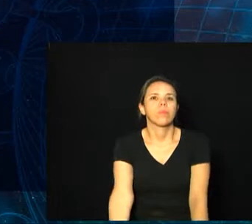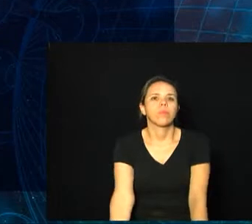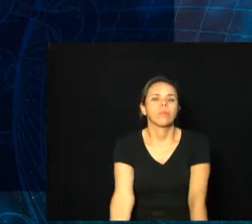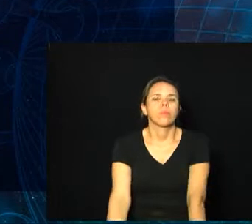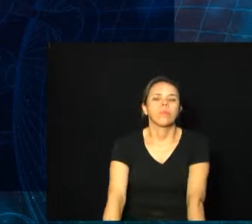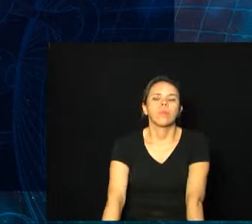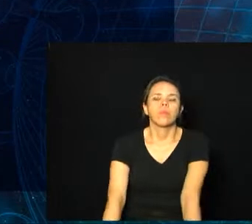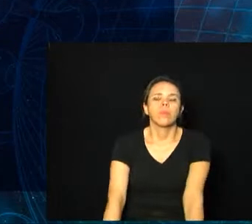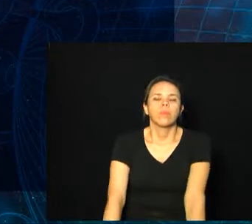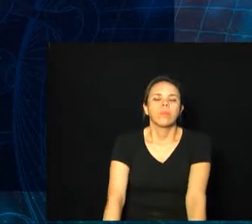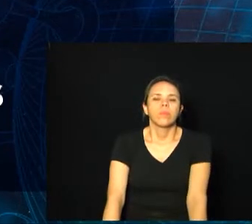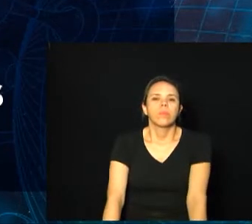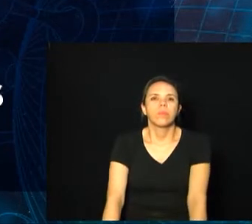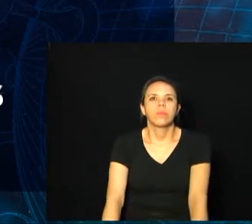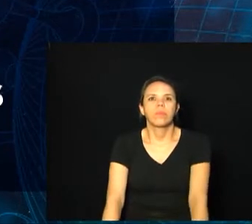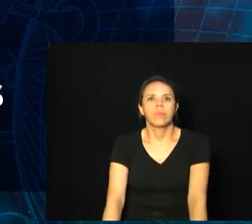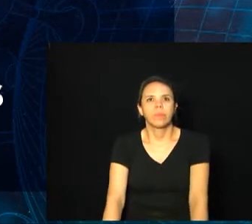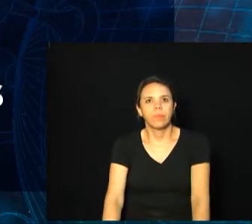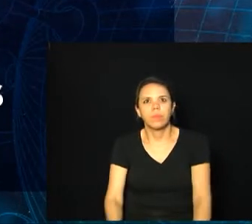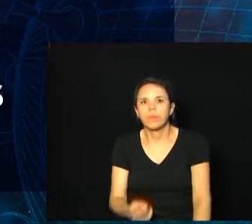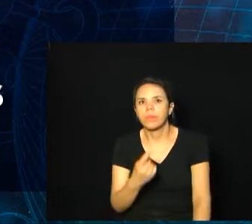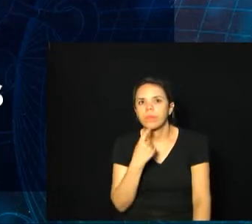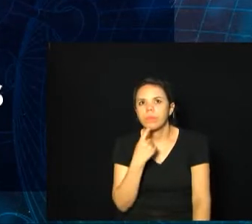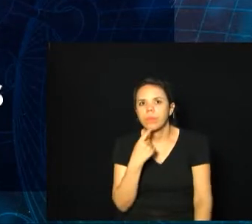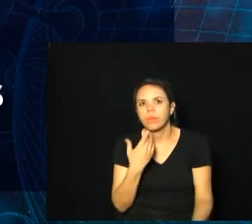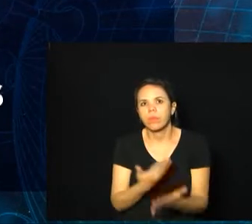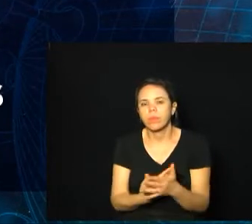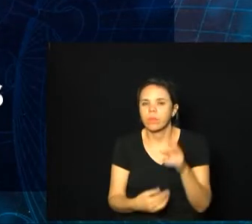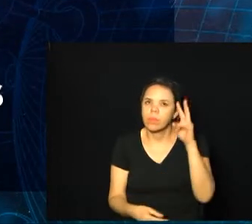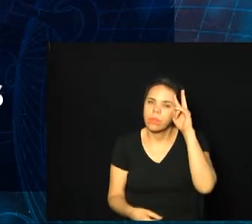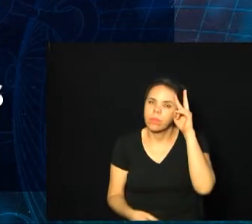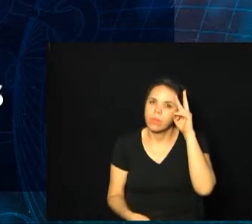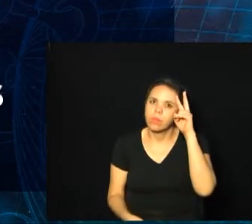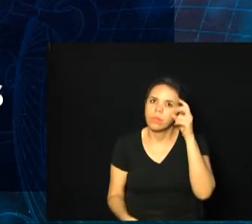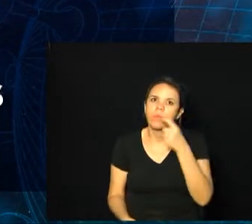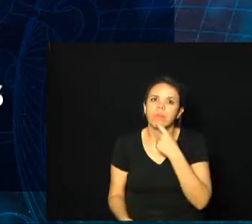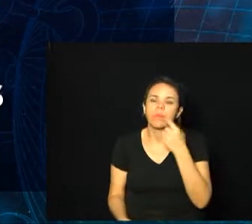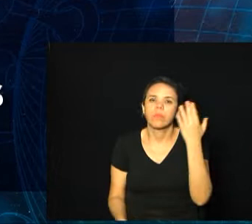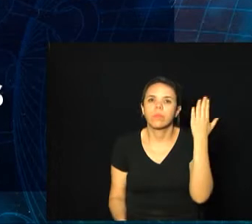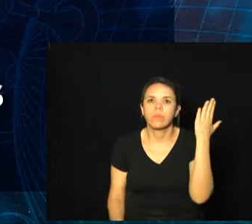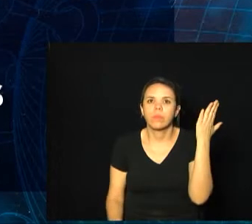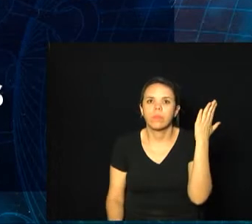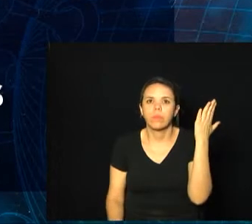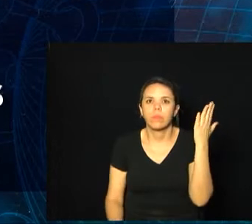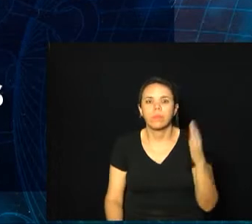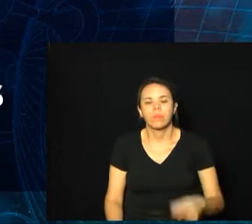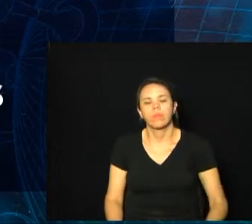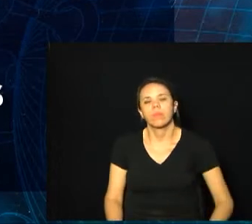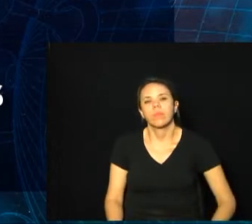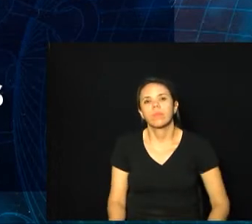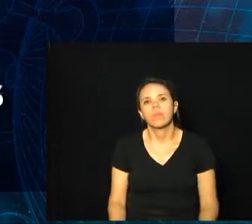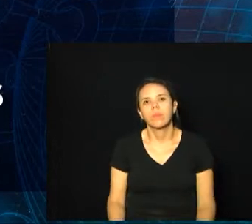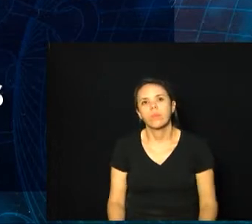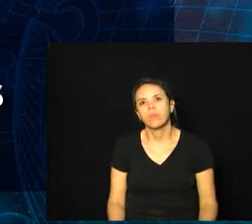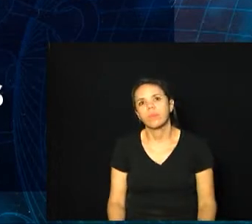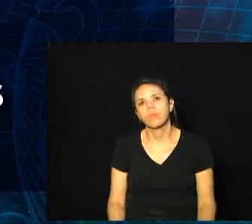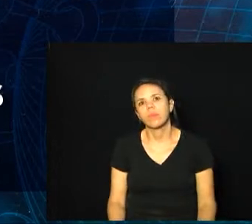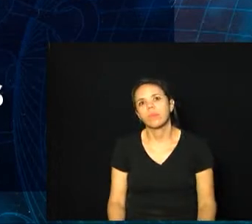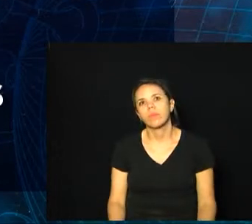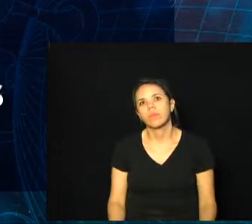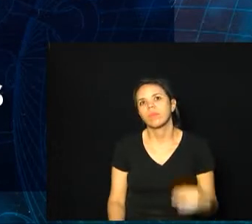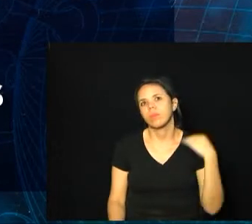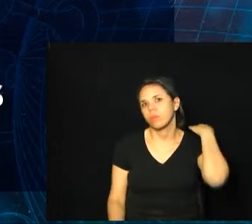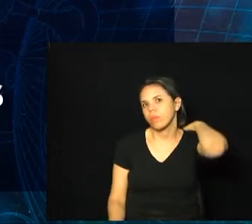11.288 mortes confirmadas e Campinas, até esta segunda-feira, tinha a confirmação de 4.551